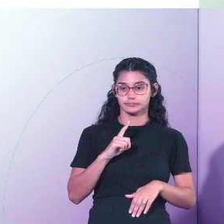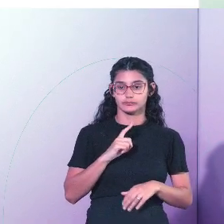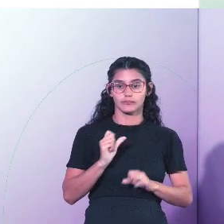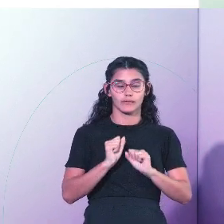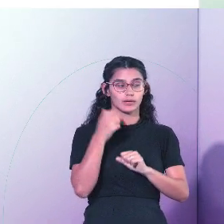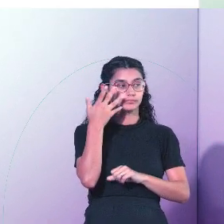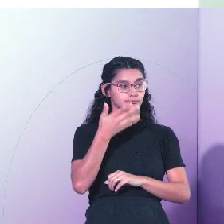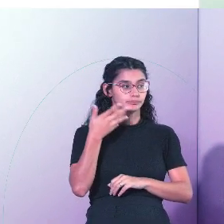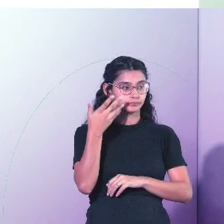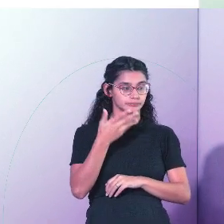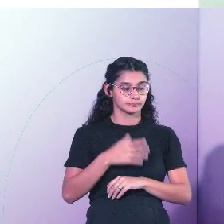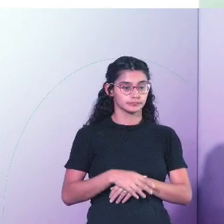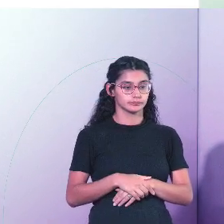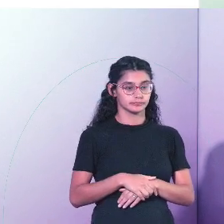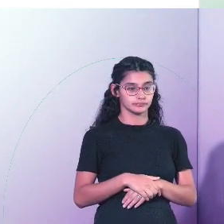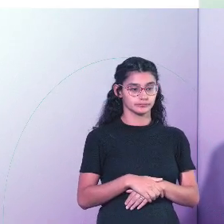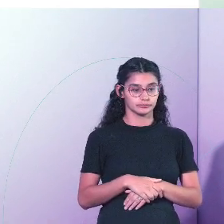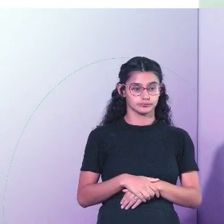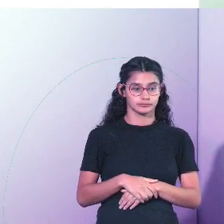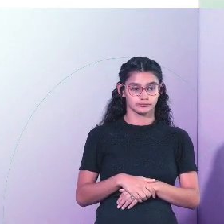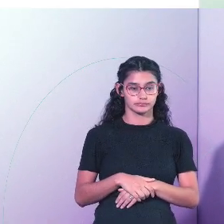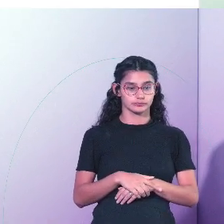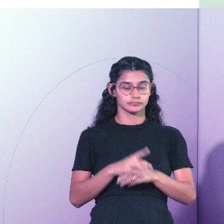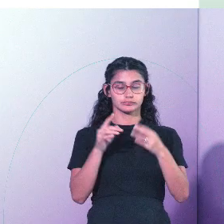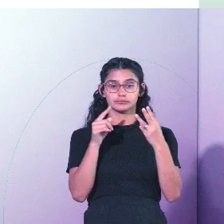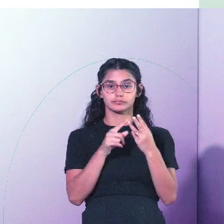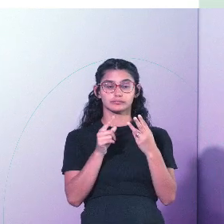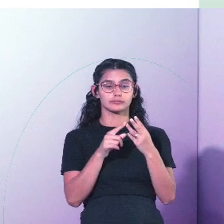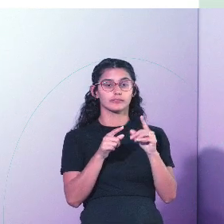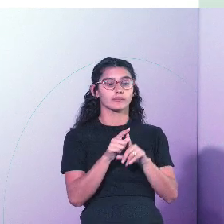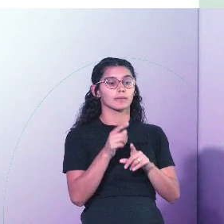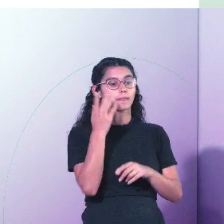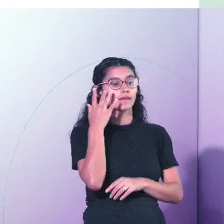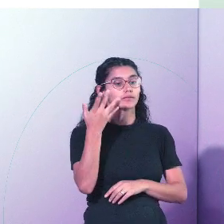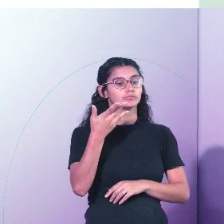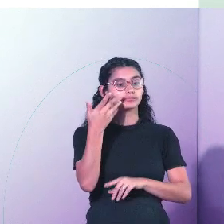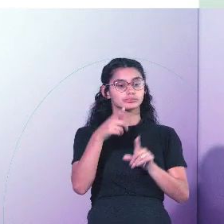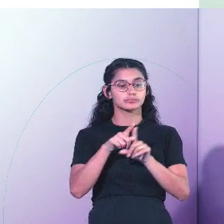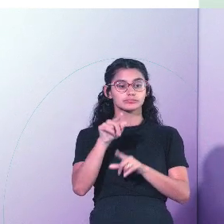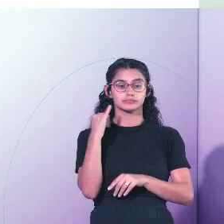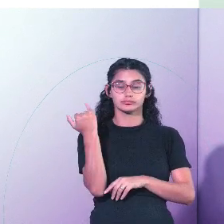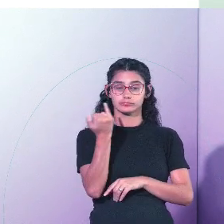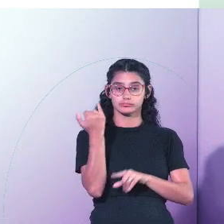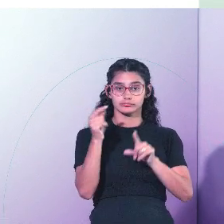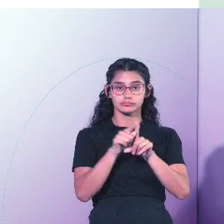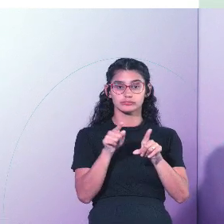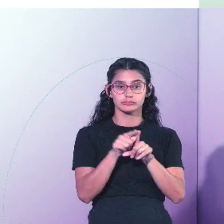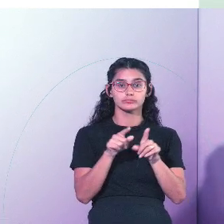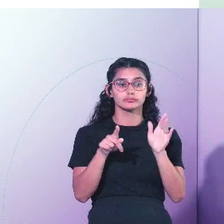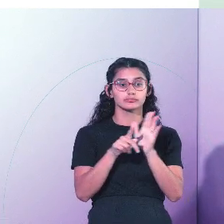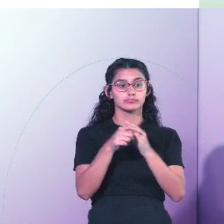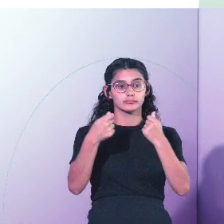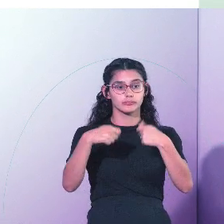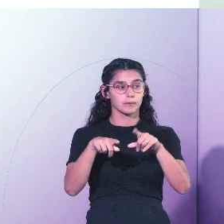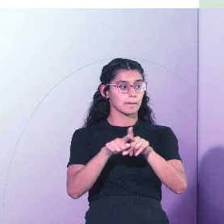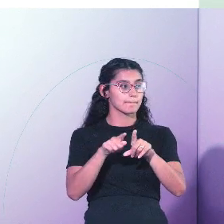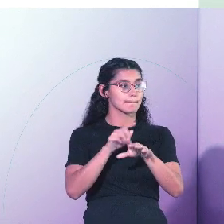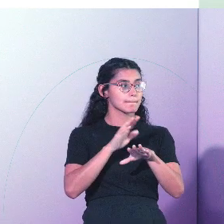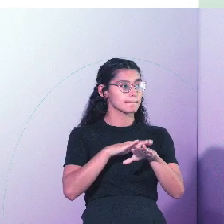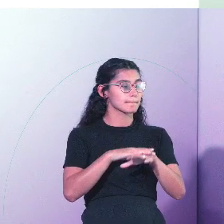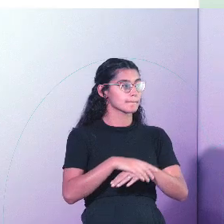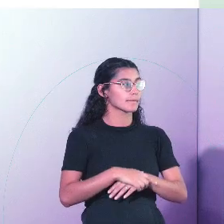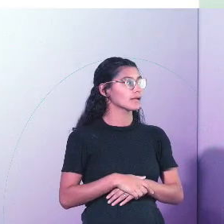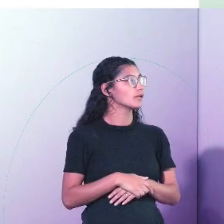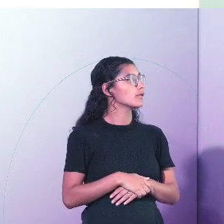posso falar. E a terceira parte, que assim, eu acho que foi até falado aqui, que é importante. Uma coisa é pesquisa clínica, Ô, outra coisa é